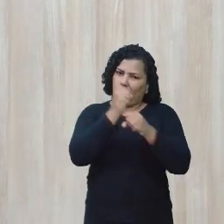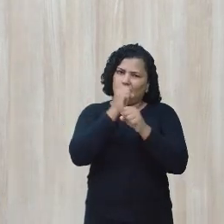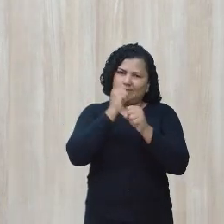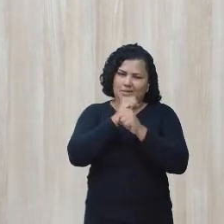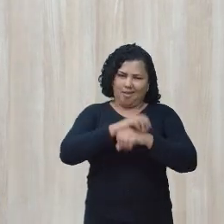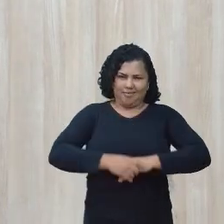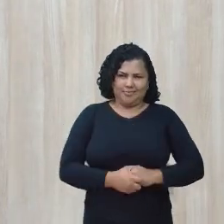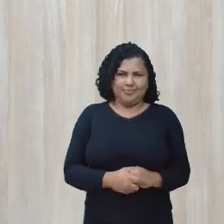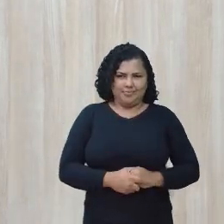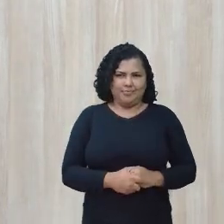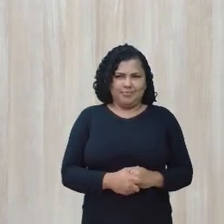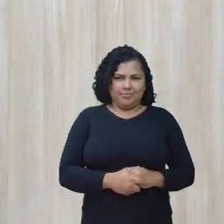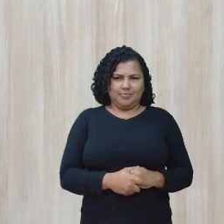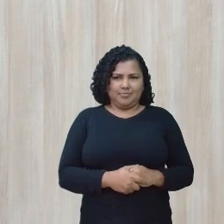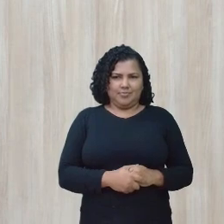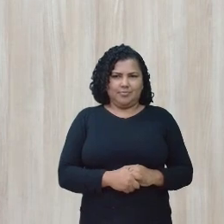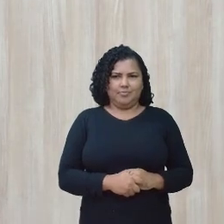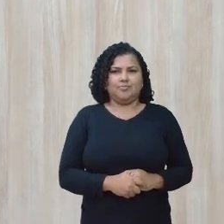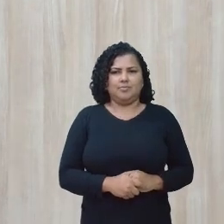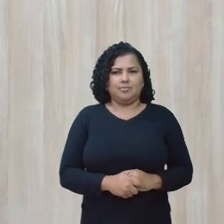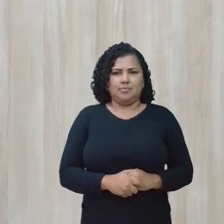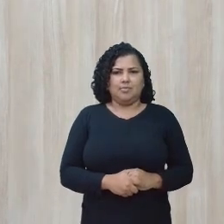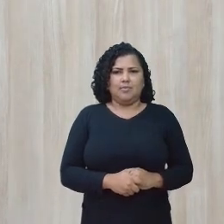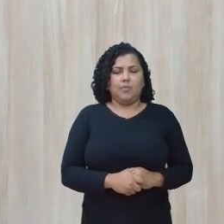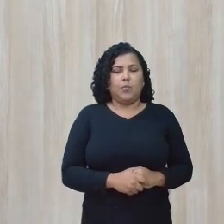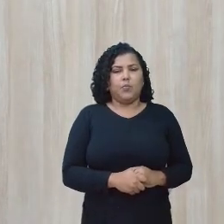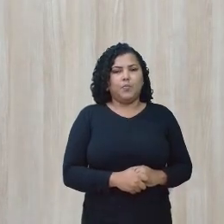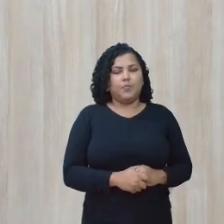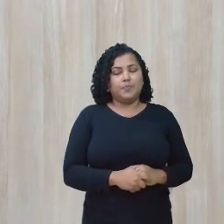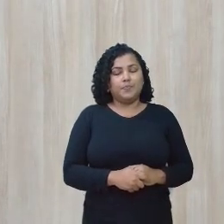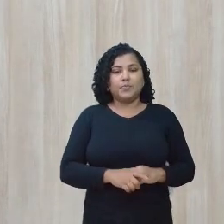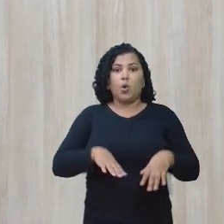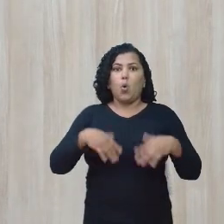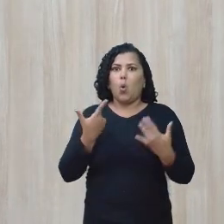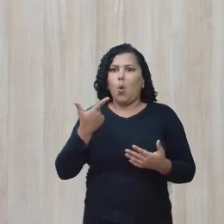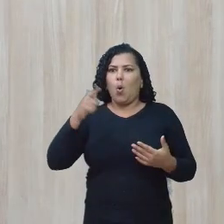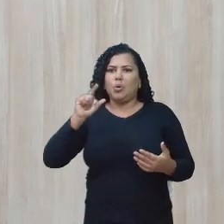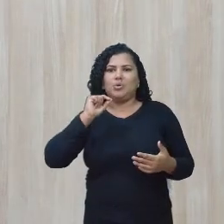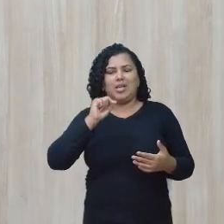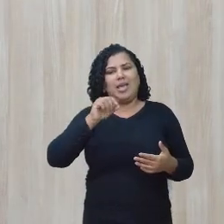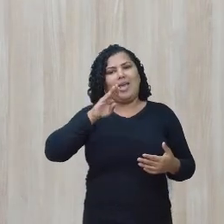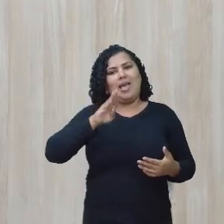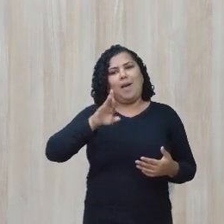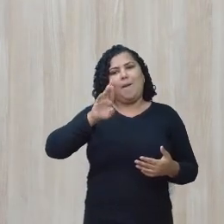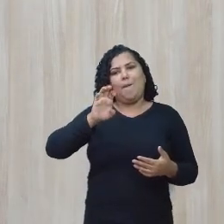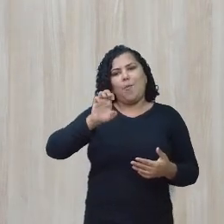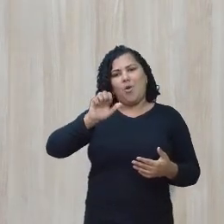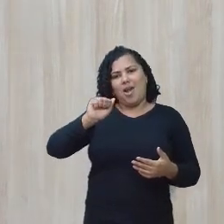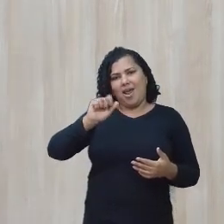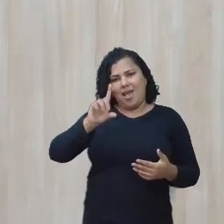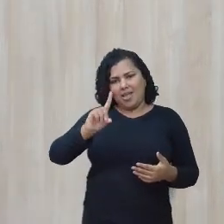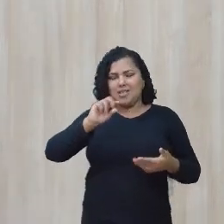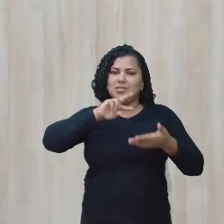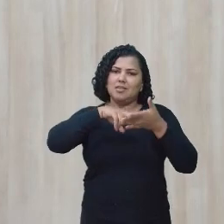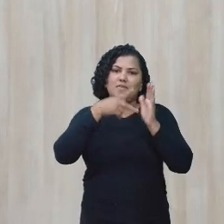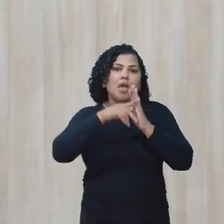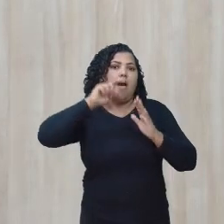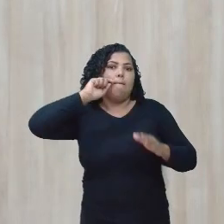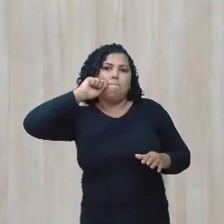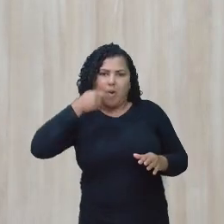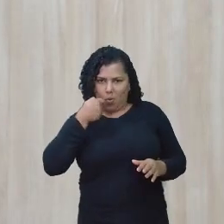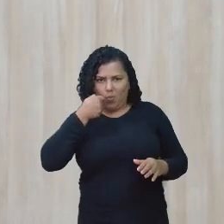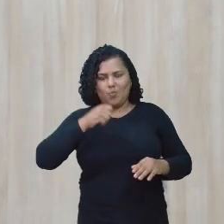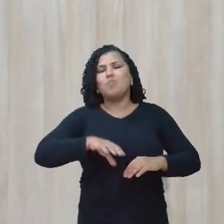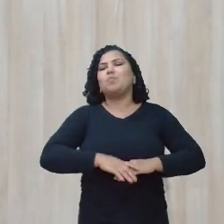tá? Rock sugars. Vamos lá. Outra polêmica. Bread. Bread em inglês, pão. Na